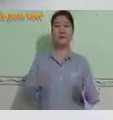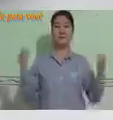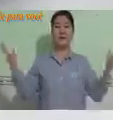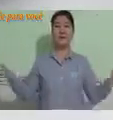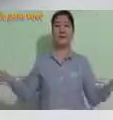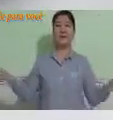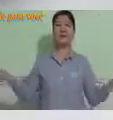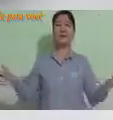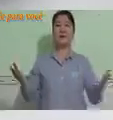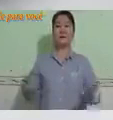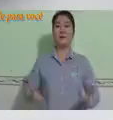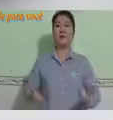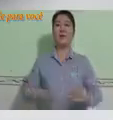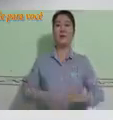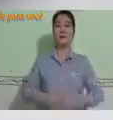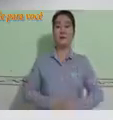Desta forma,